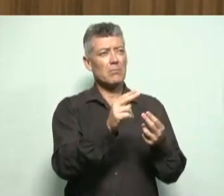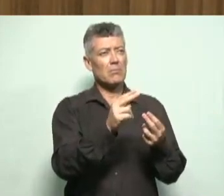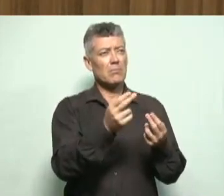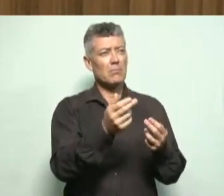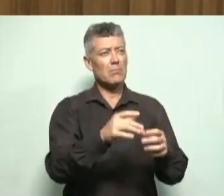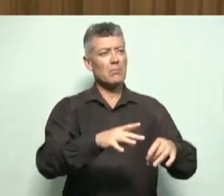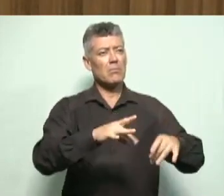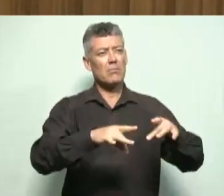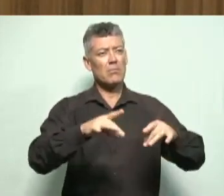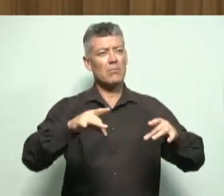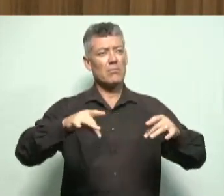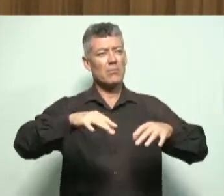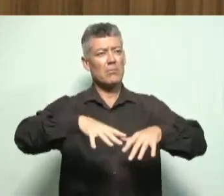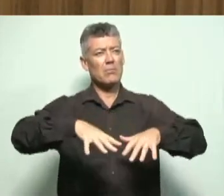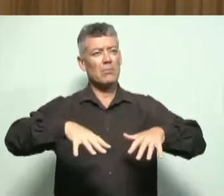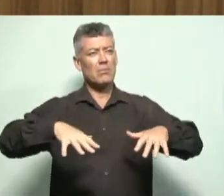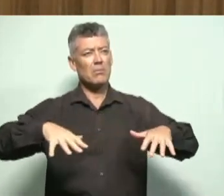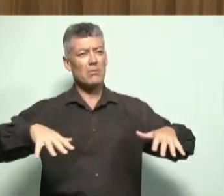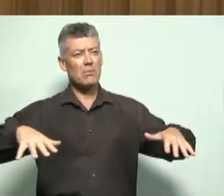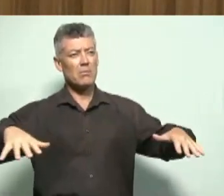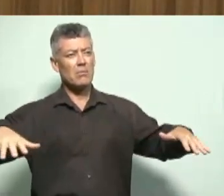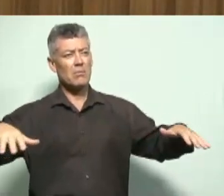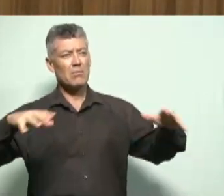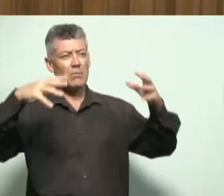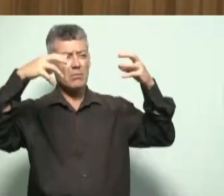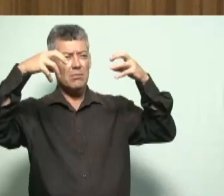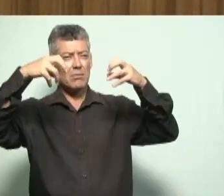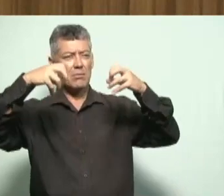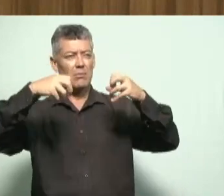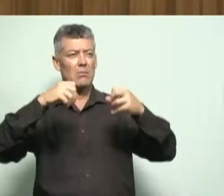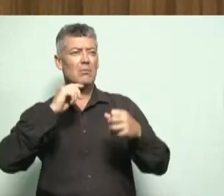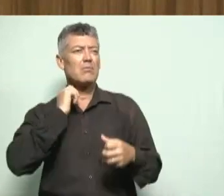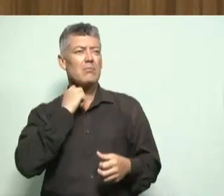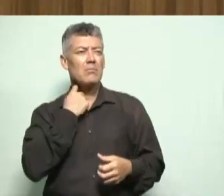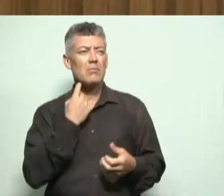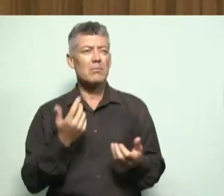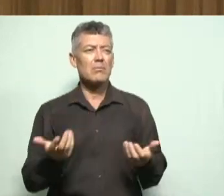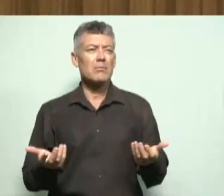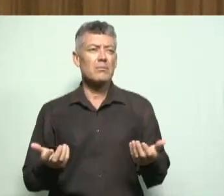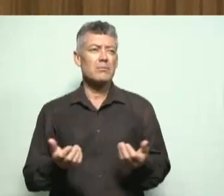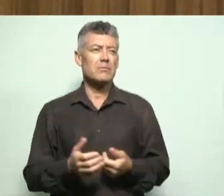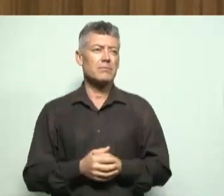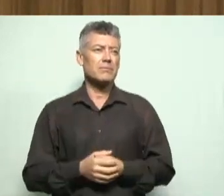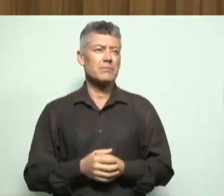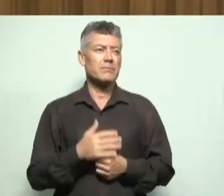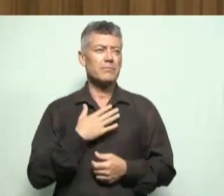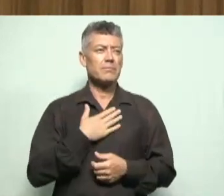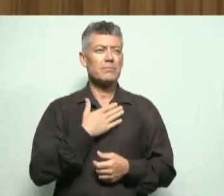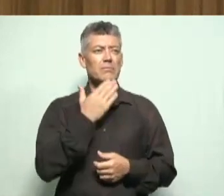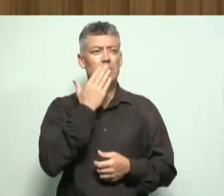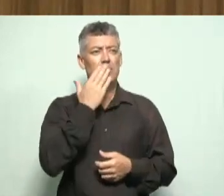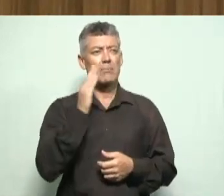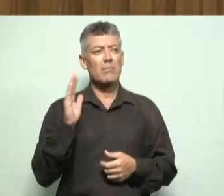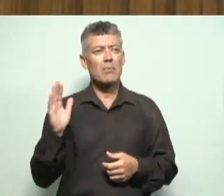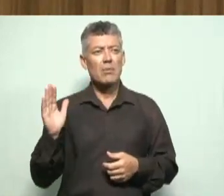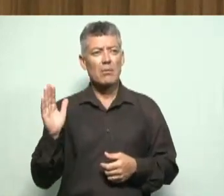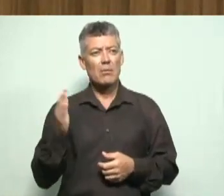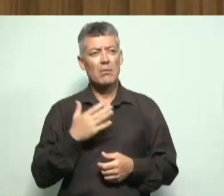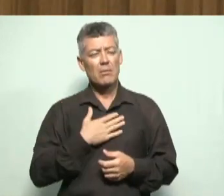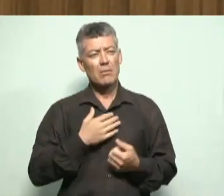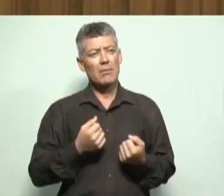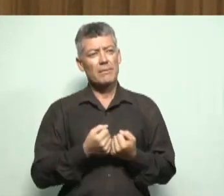lama, no meio do lixo escuro. E naquele momento, eu me comprometi a lutar.